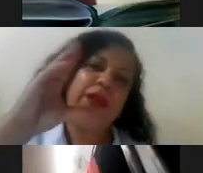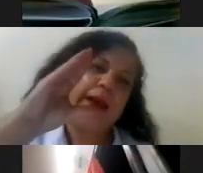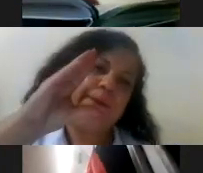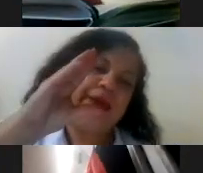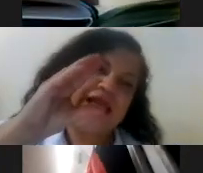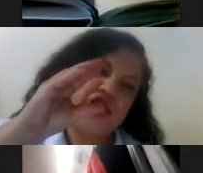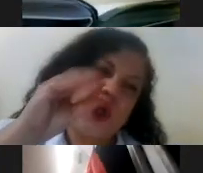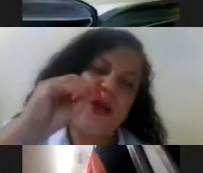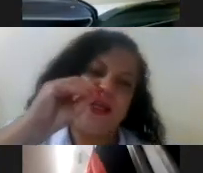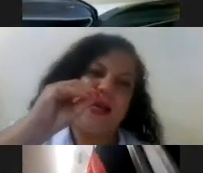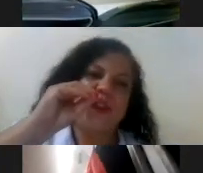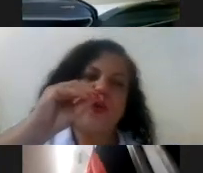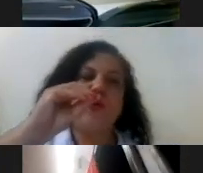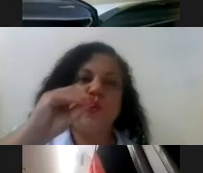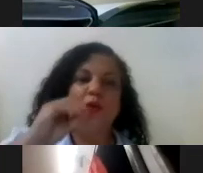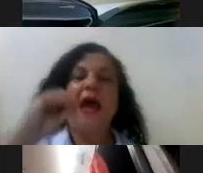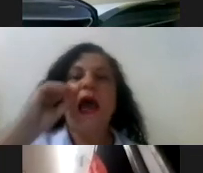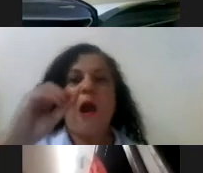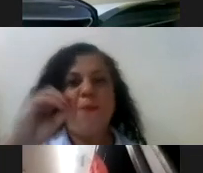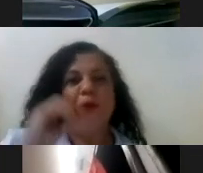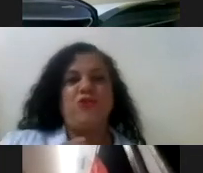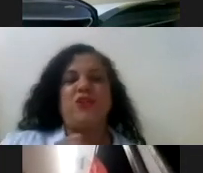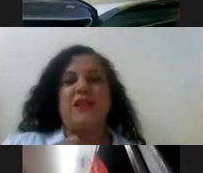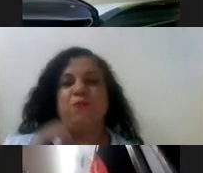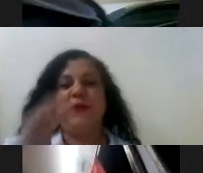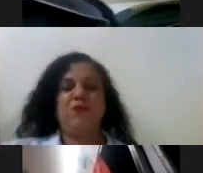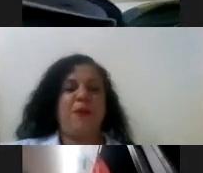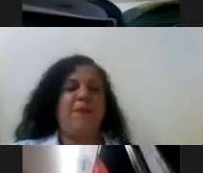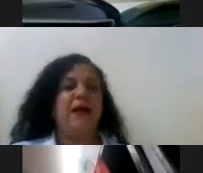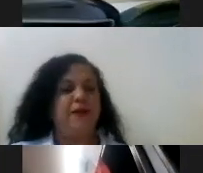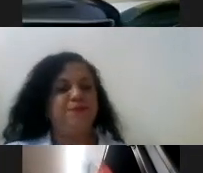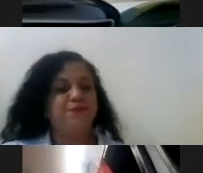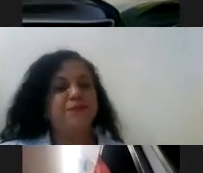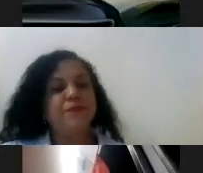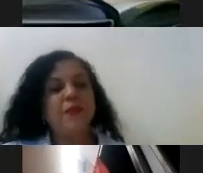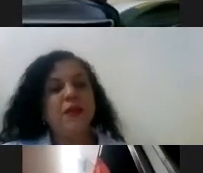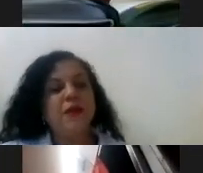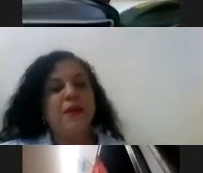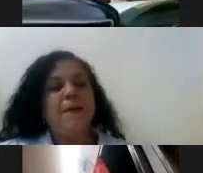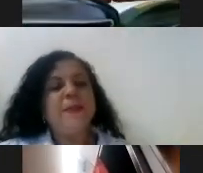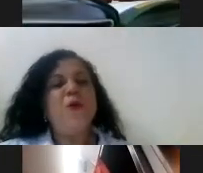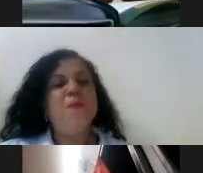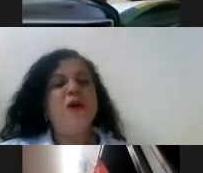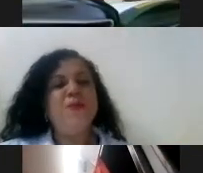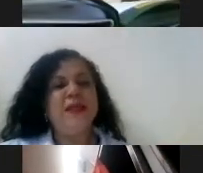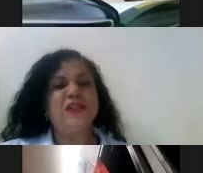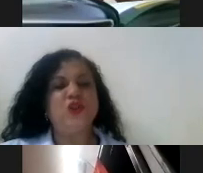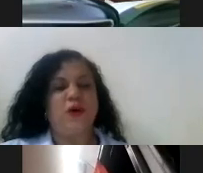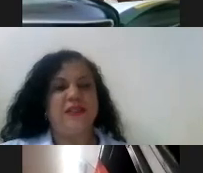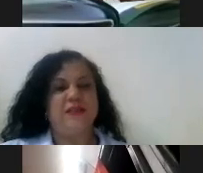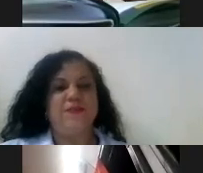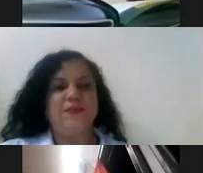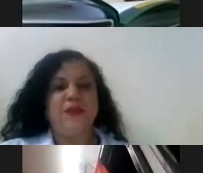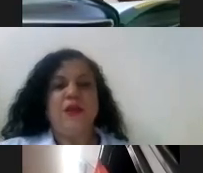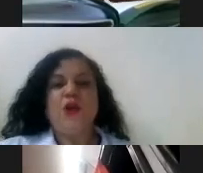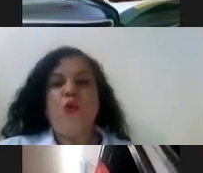não pressione a sua coluna ao ponto de ter o pico de papagaio. Então,